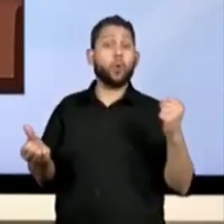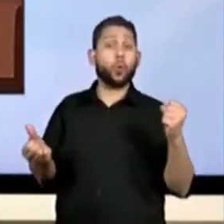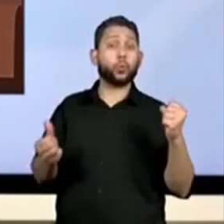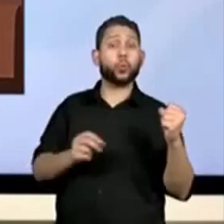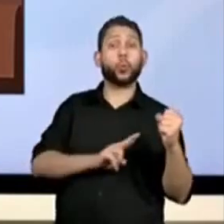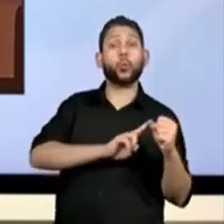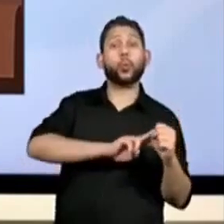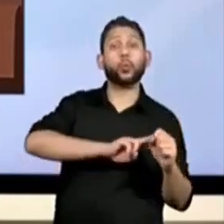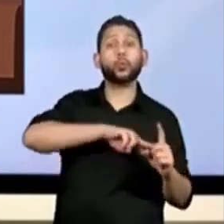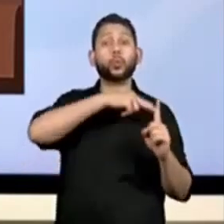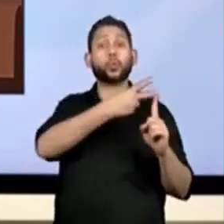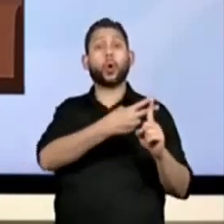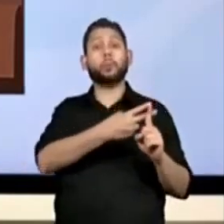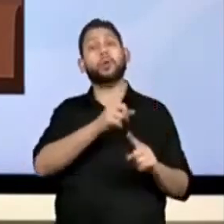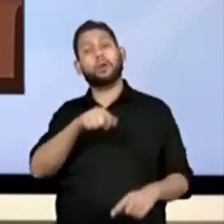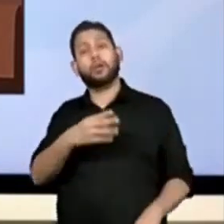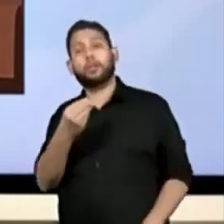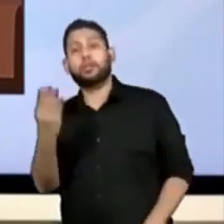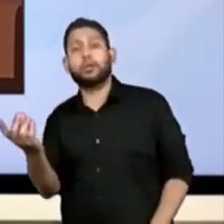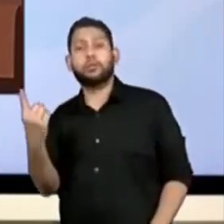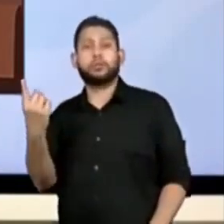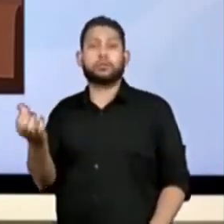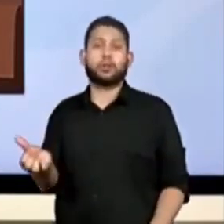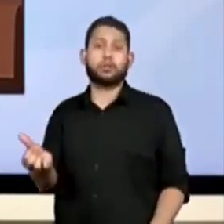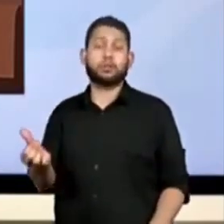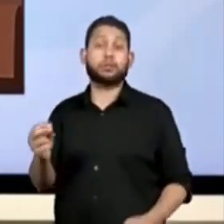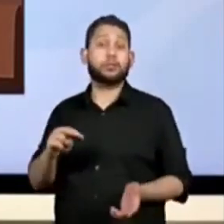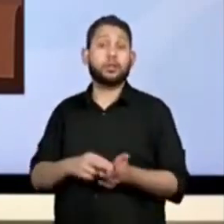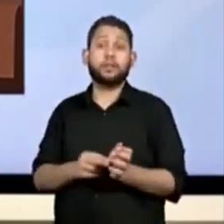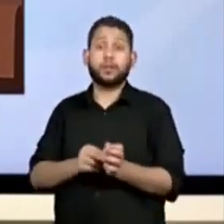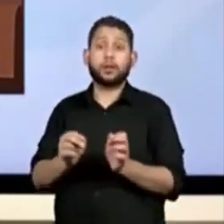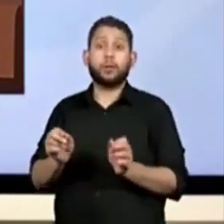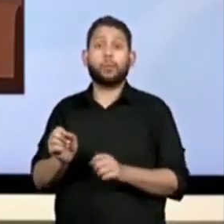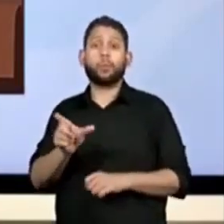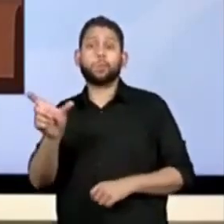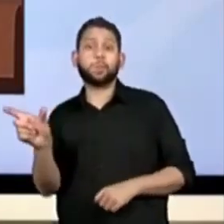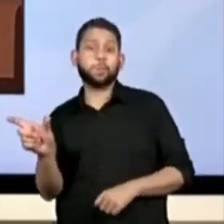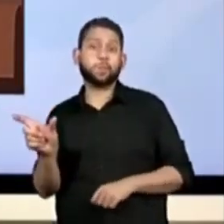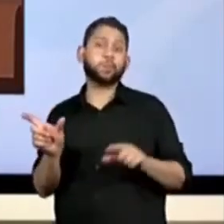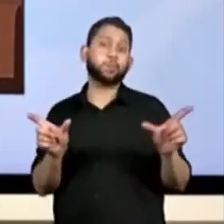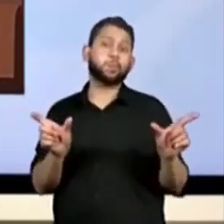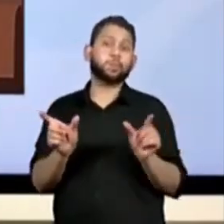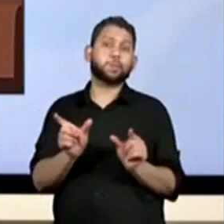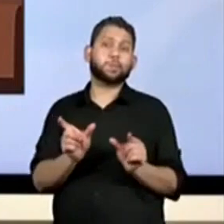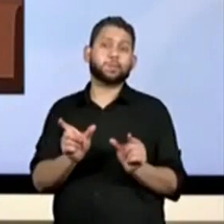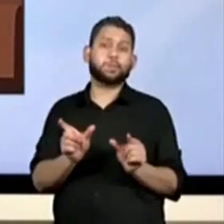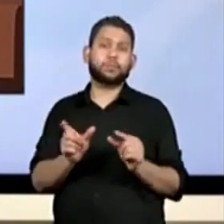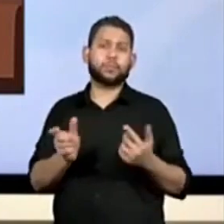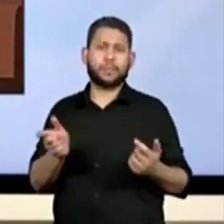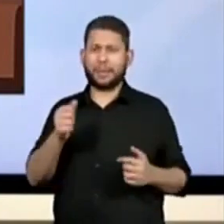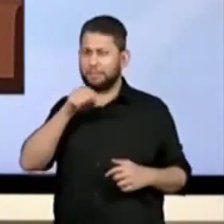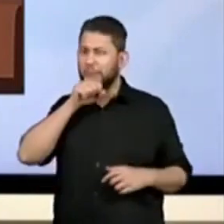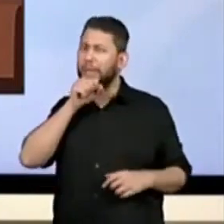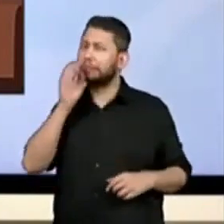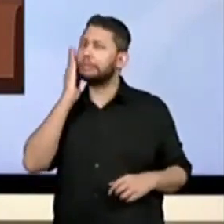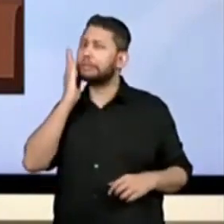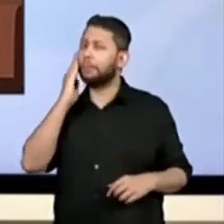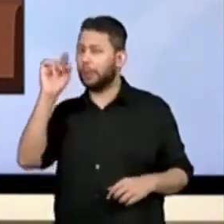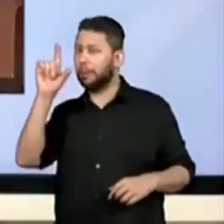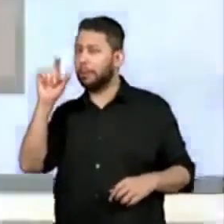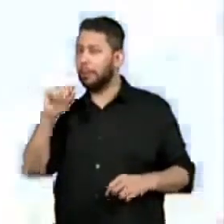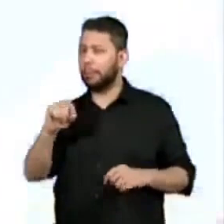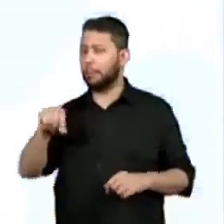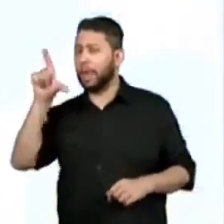Essa é a divisão desigual que a nossa amiguinha fez ela que a mãe dela tava sabendo disso hein